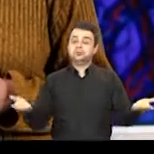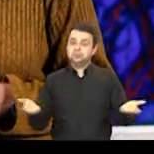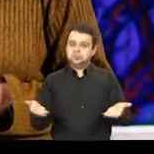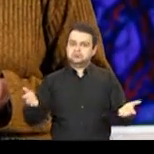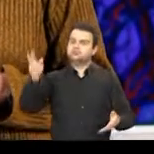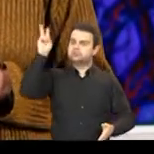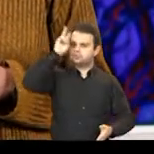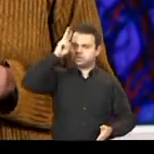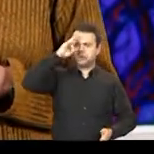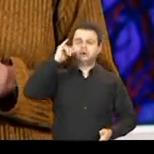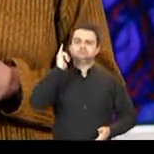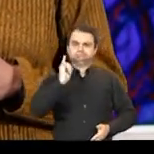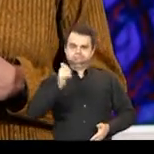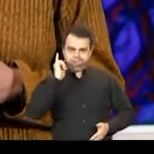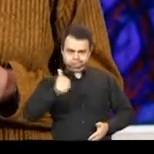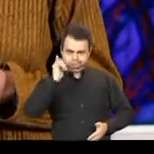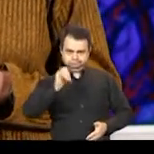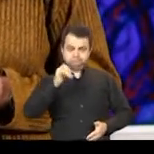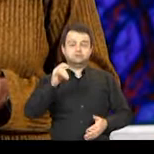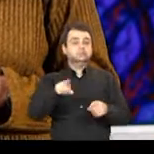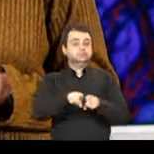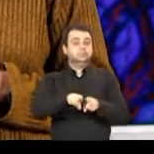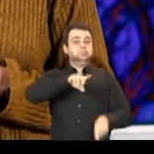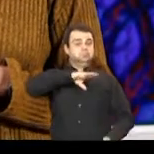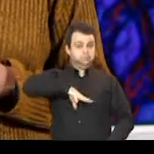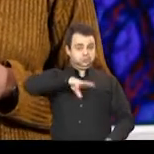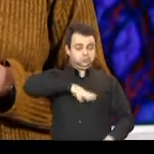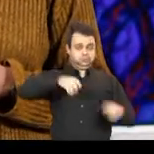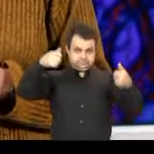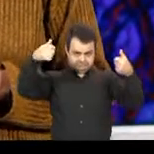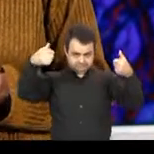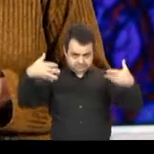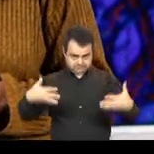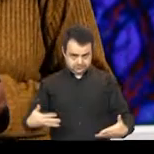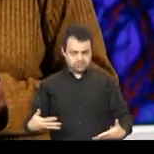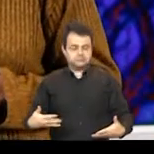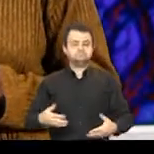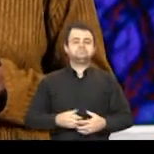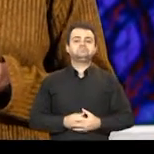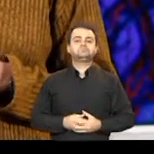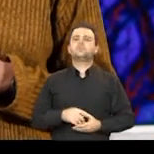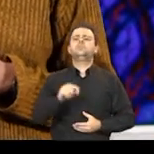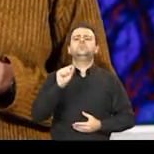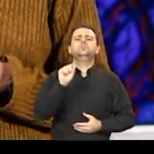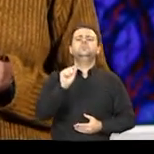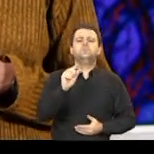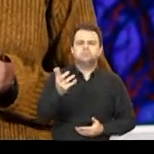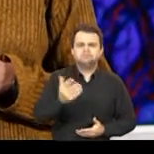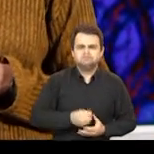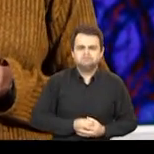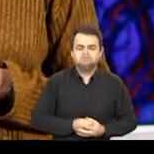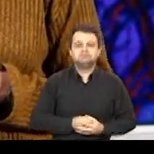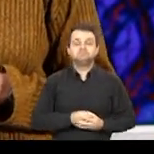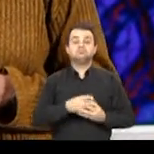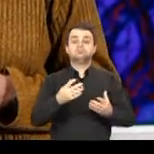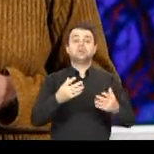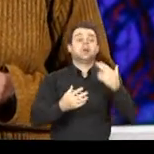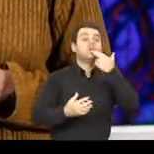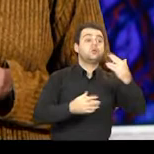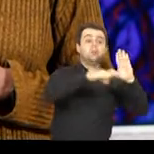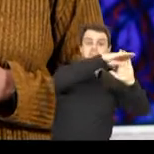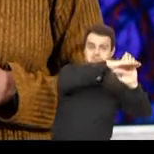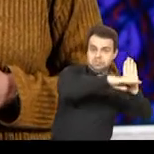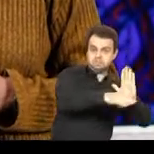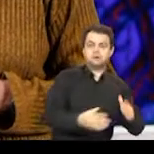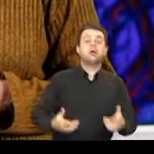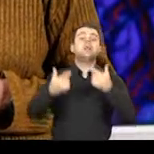da sala de leitura, teremos aula de língua portuguesa com o professor Devanir. Ele vai falar para a gente sobre as normas da língua